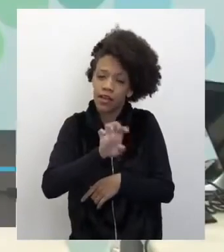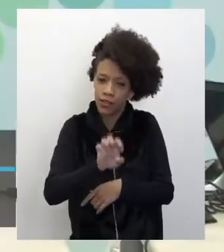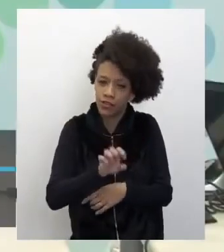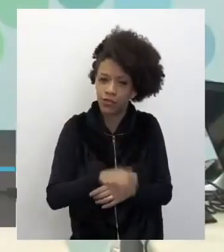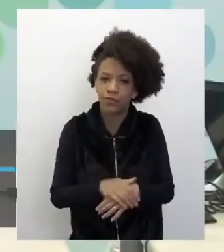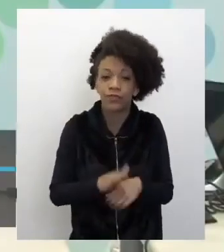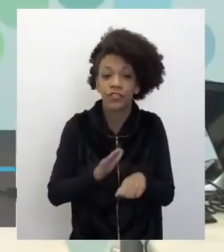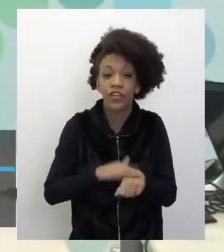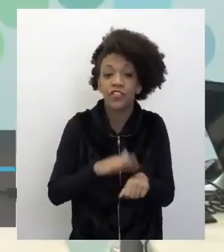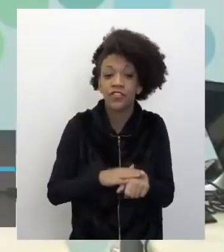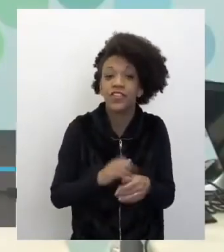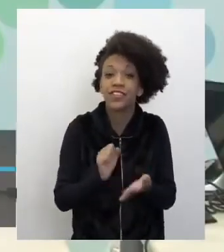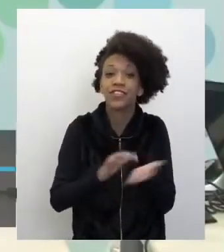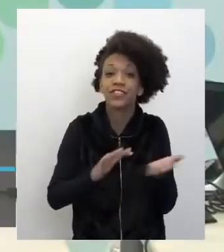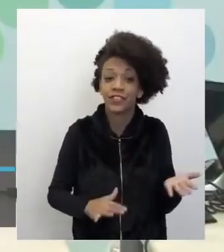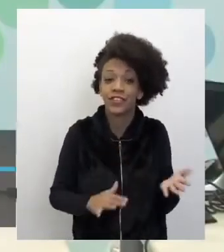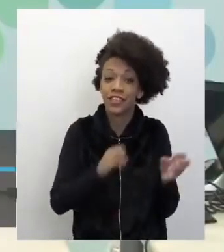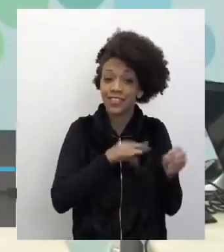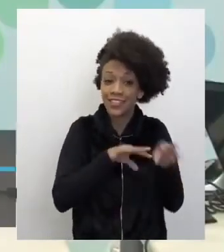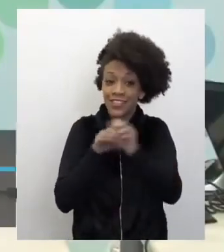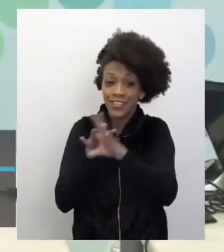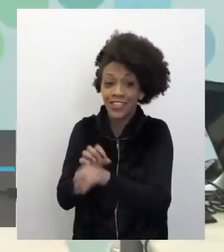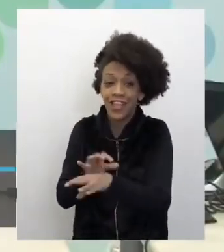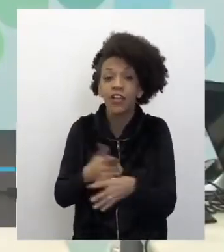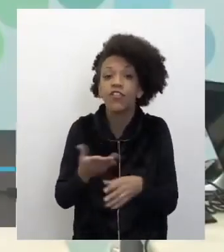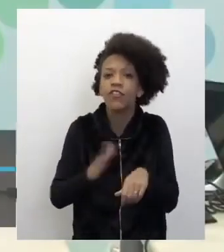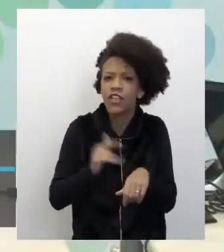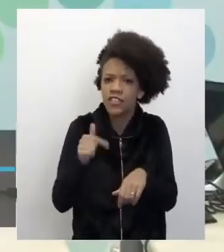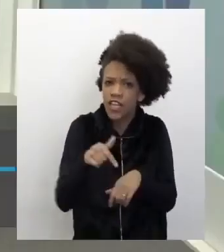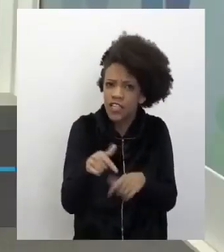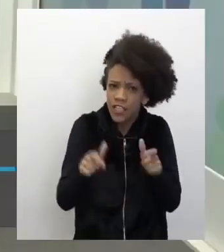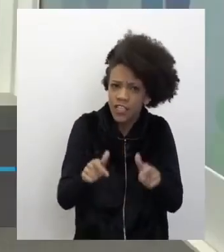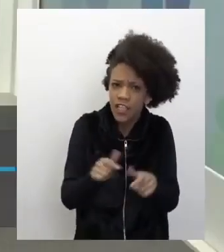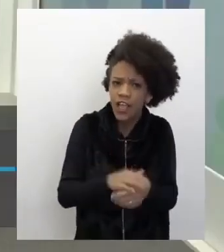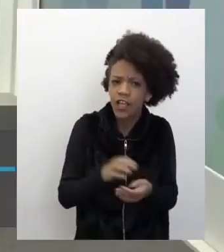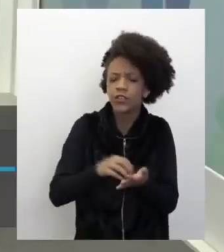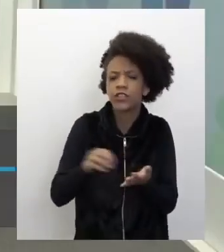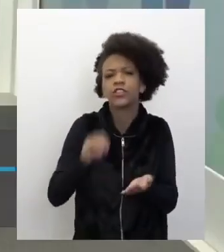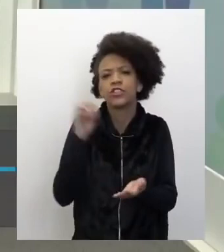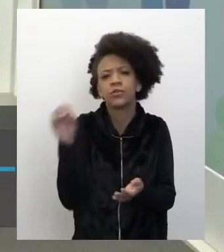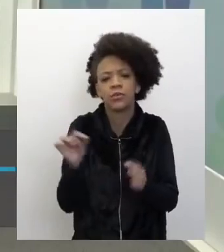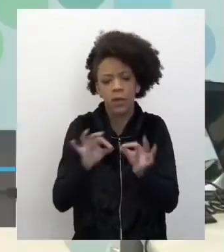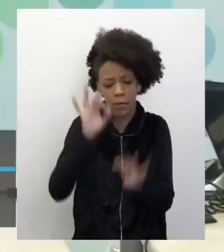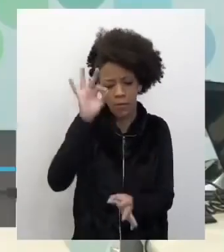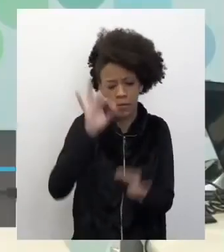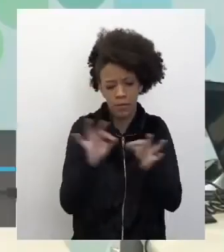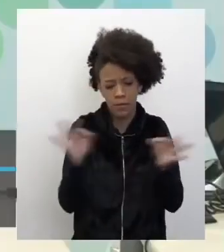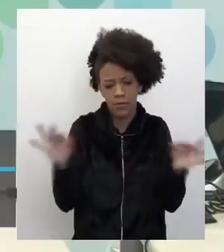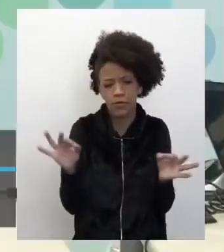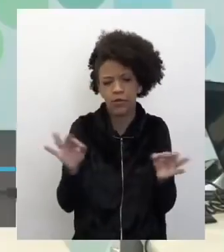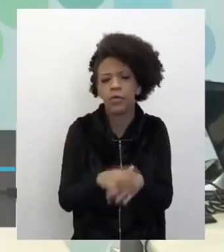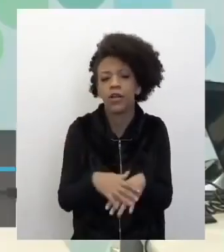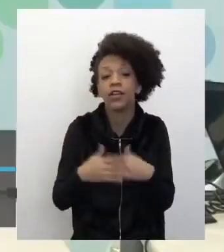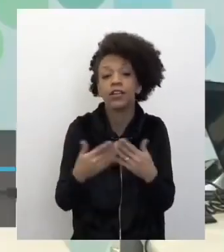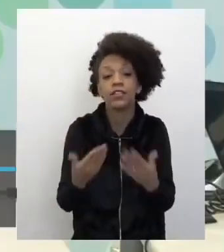fizemos essa atividade, ensinamos, até fizemos aqui, né, professora? As medidas. Medimos aqui a mesa